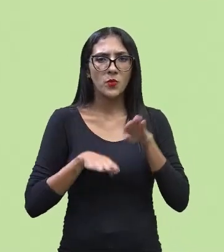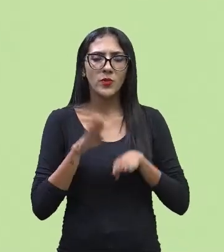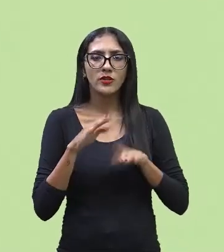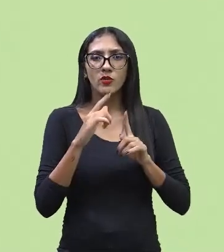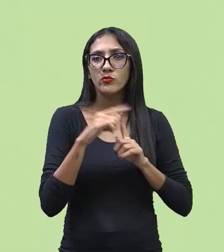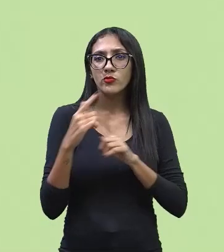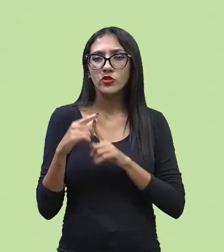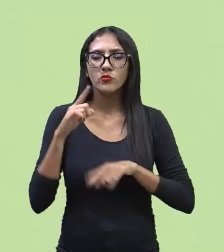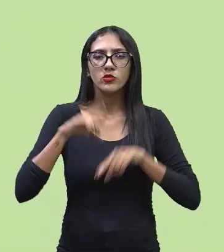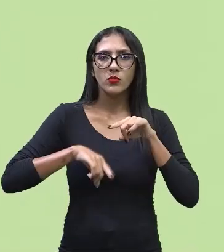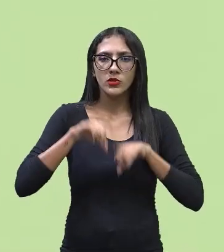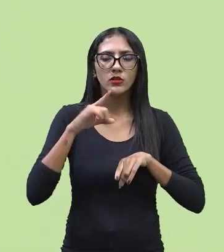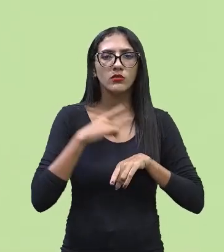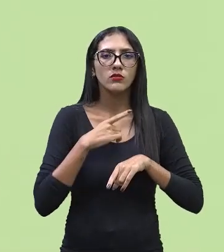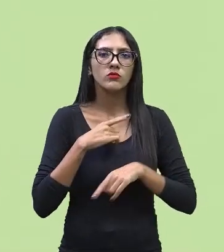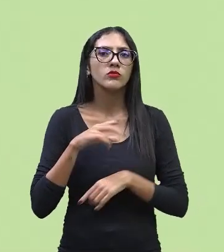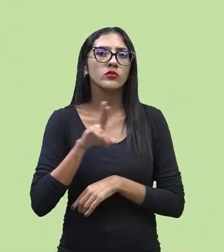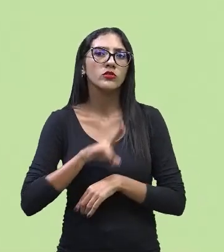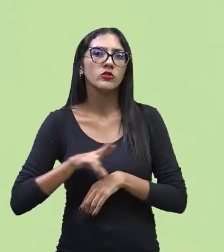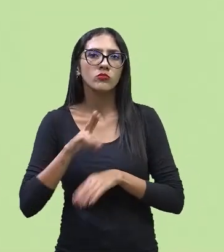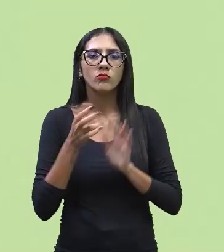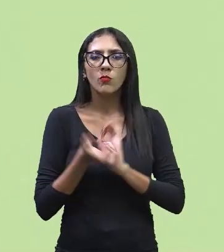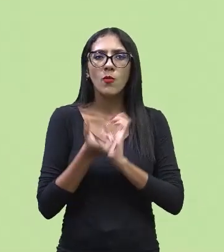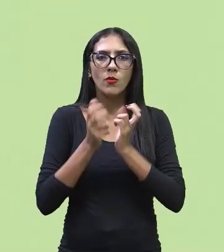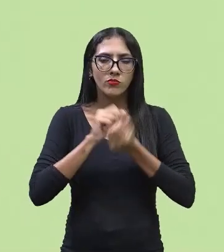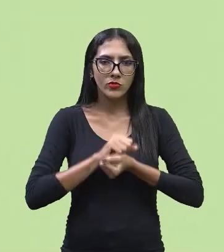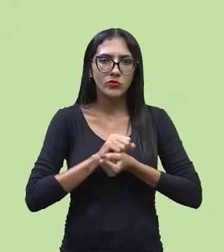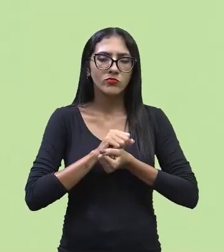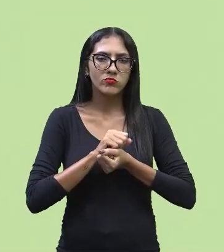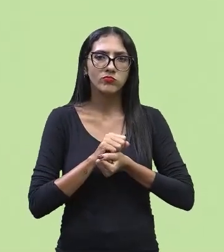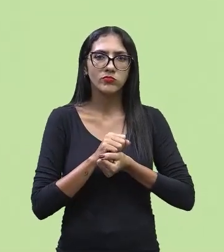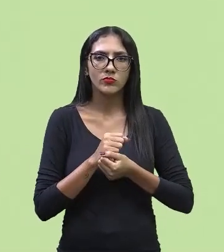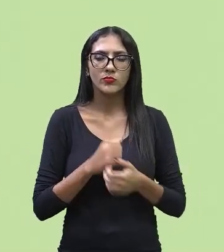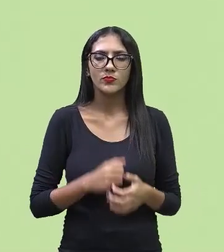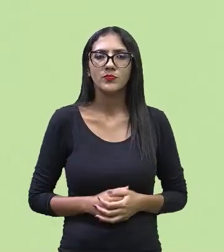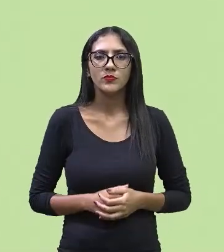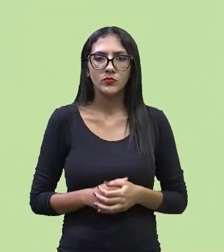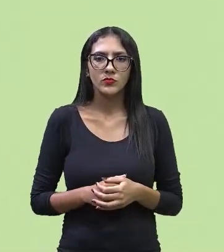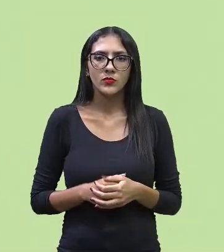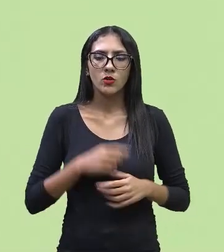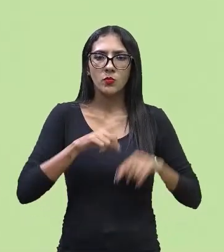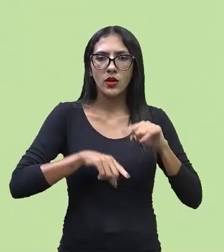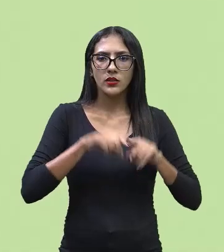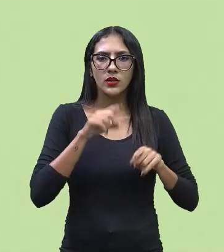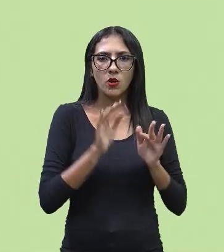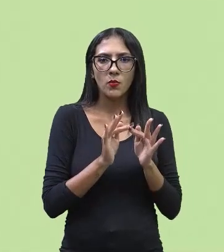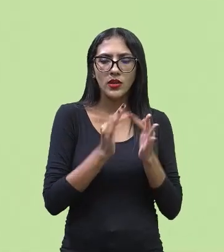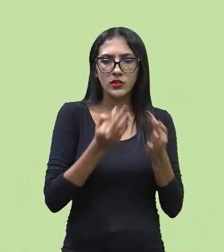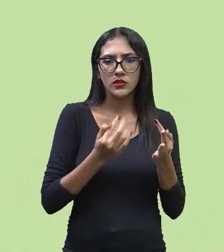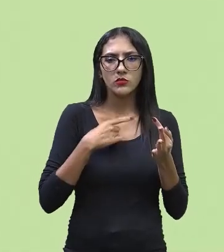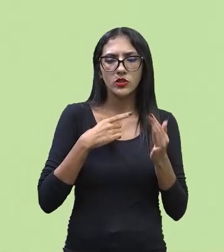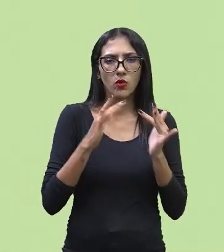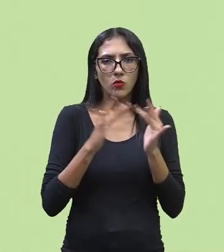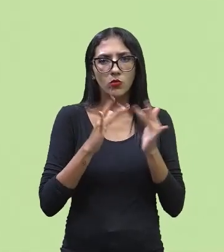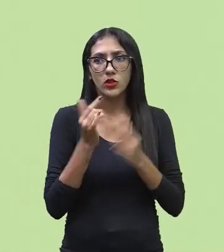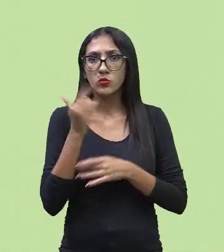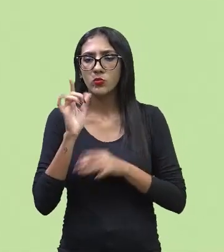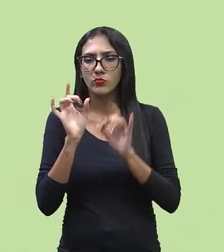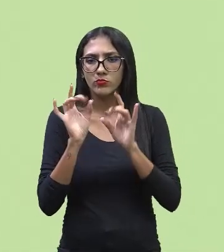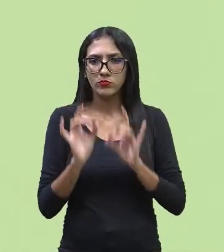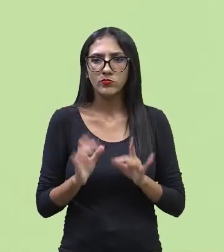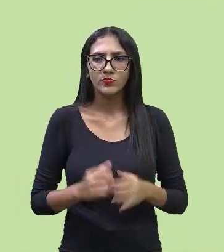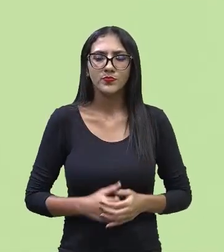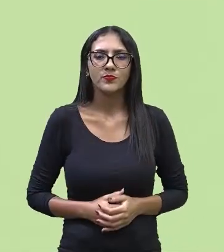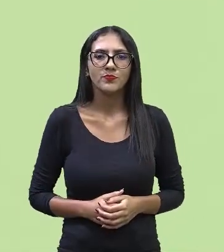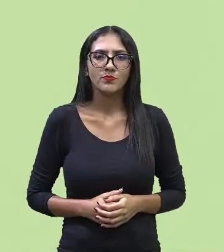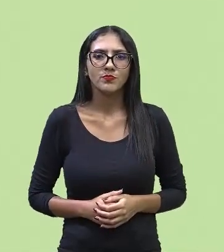metal em questão que está sendo esse processo de eletrólise, do metal que está sendo eletrodepositado, tá bom? Bom,